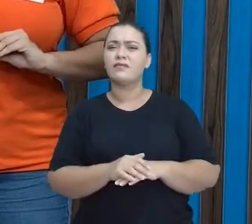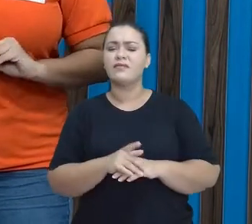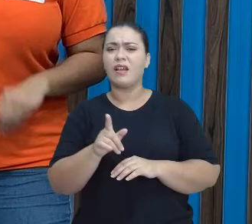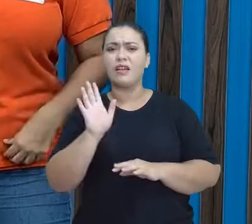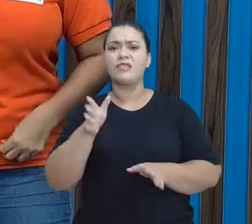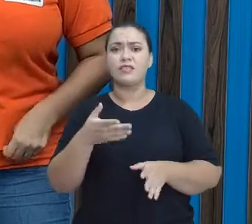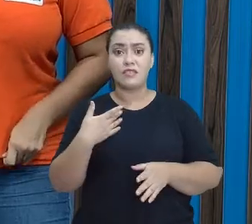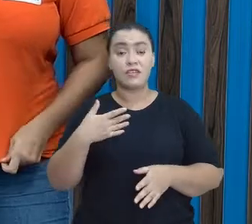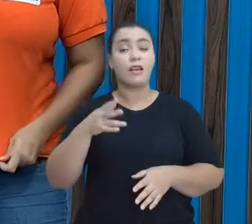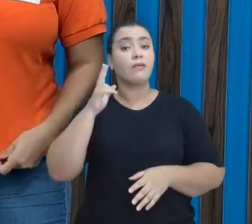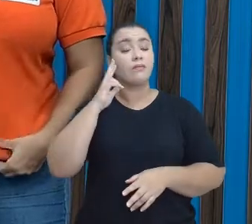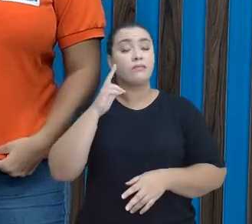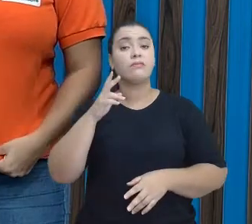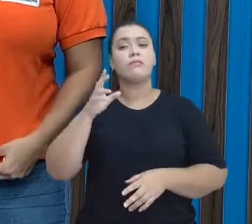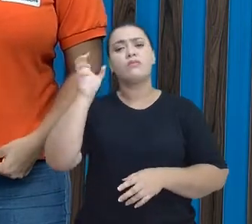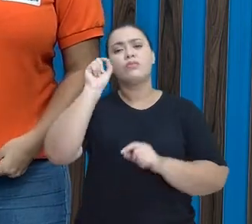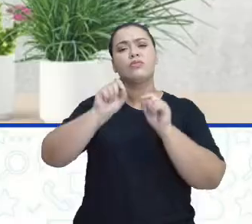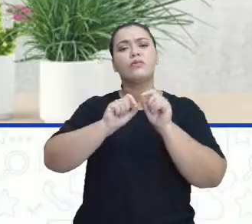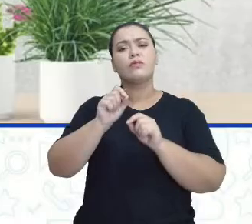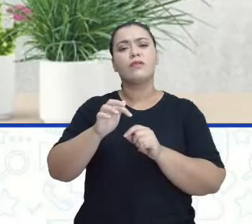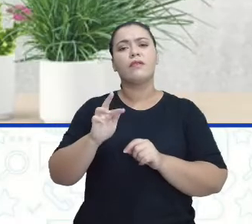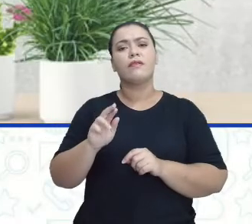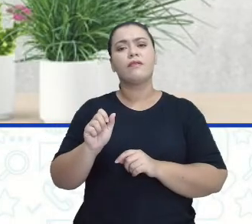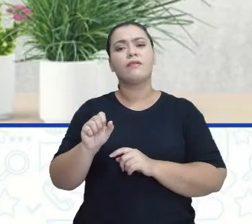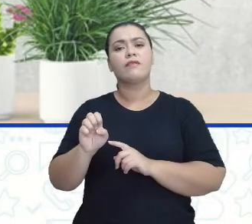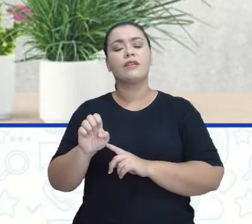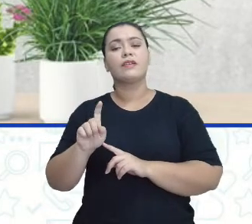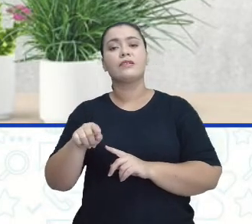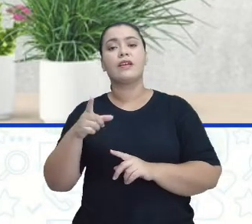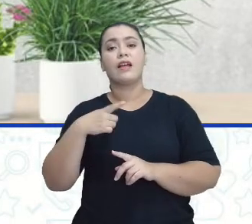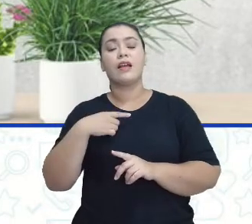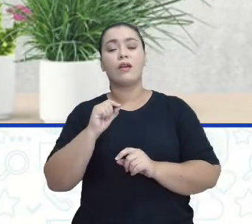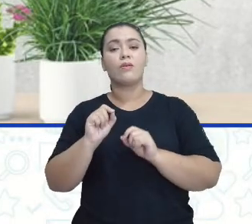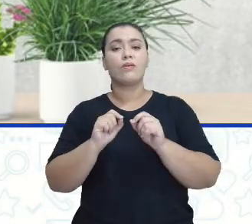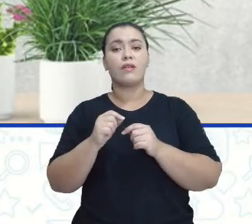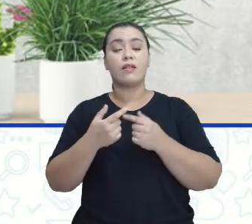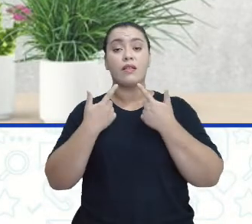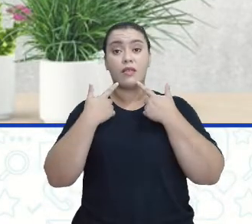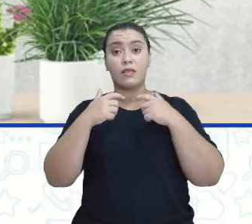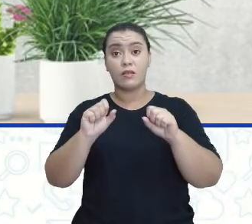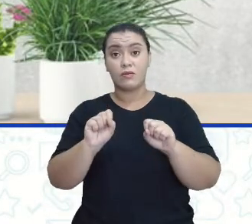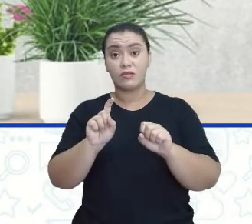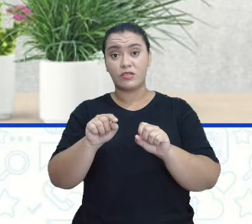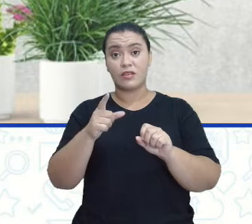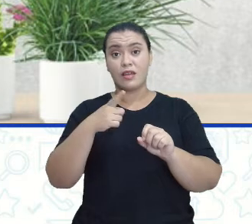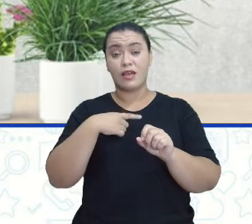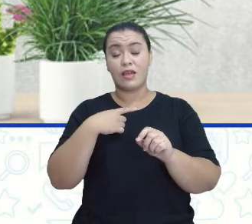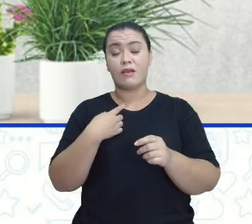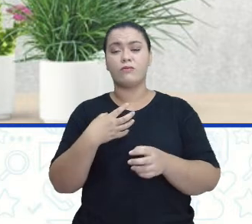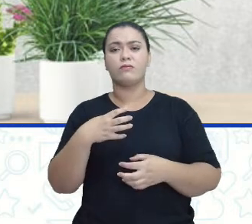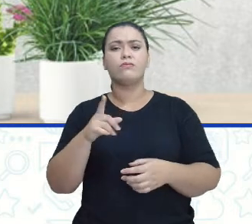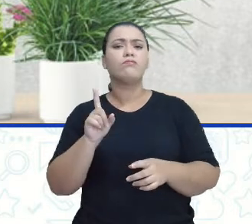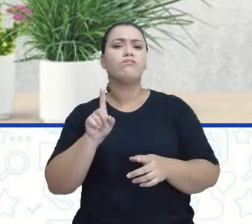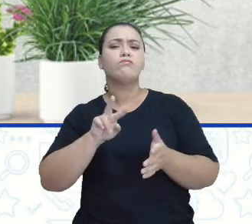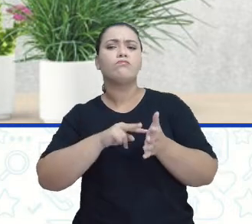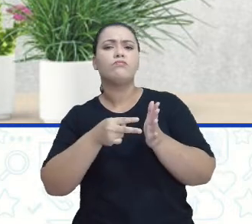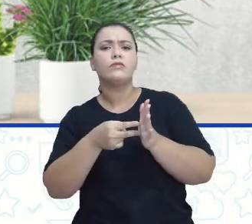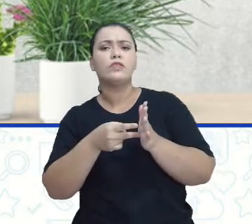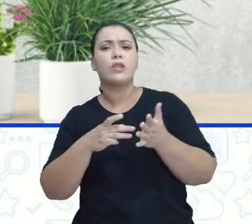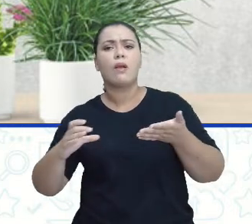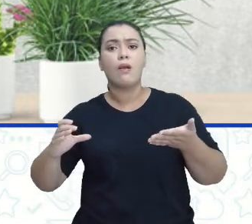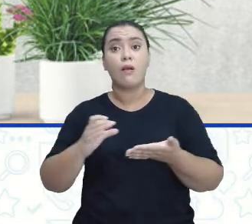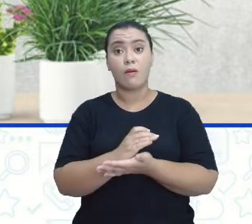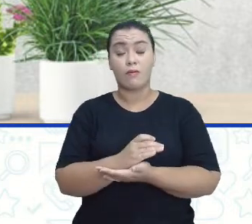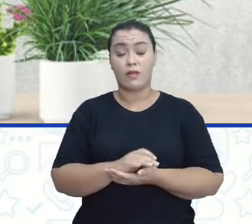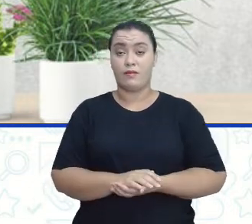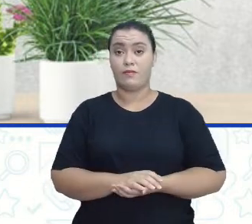na última aula. Mas a frase é o quê? Aquele enunciado linguístico que possui um sentido completo. A oração, por